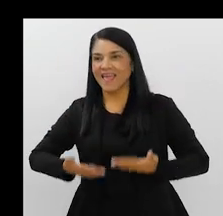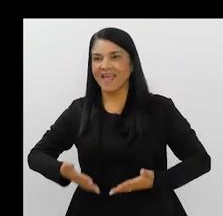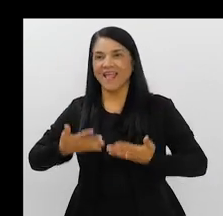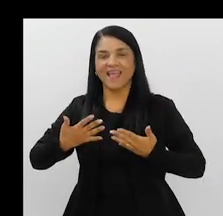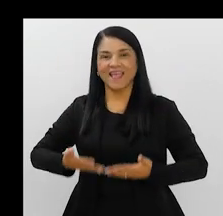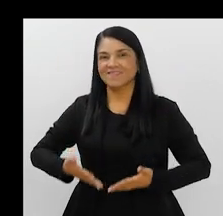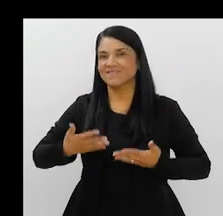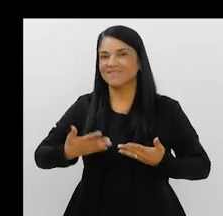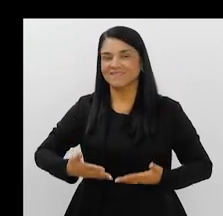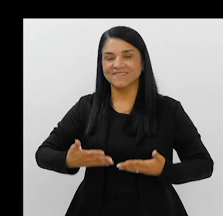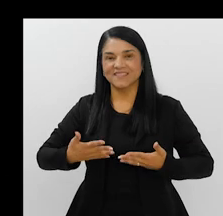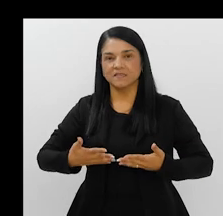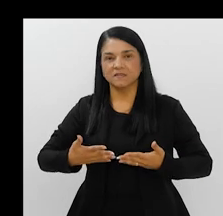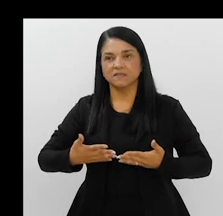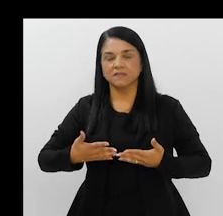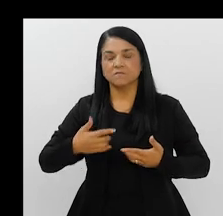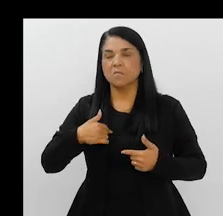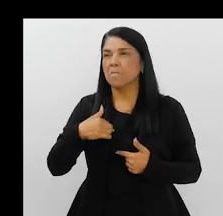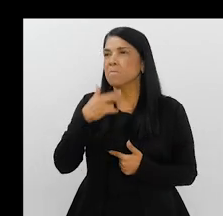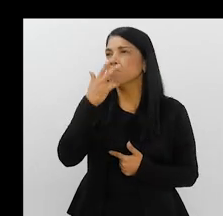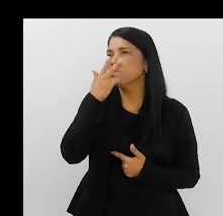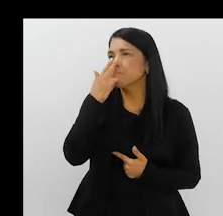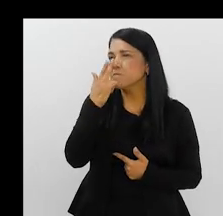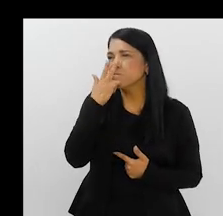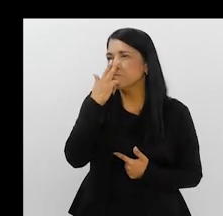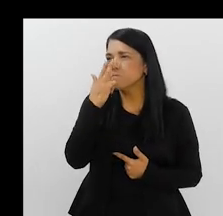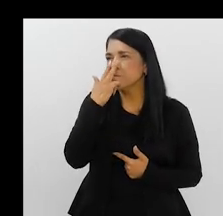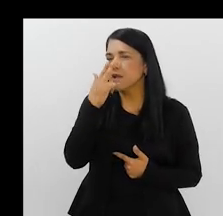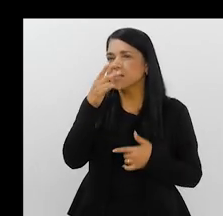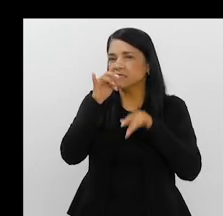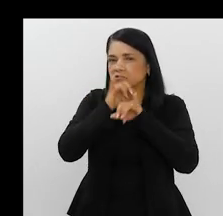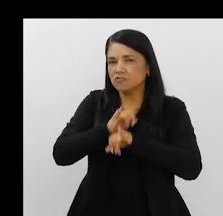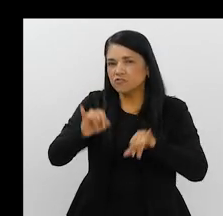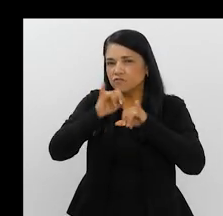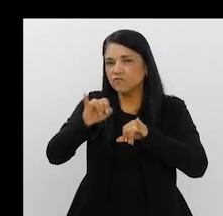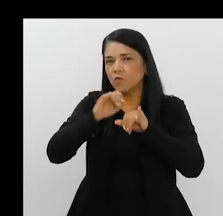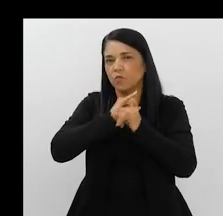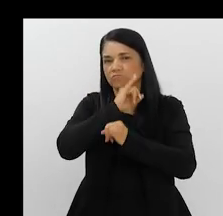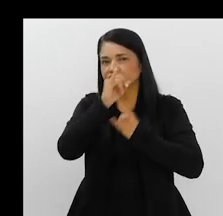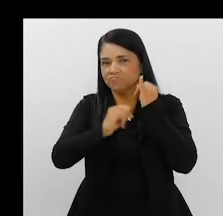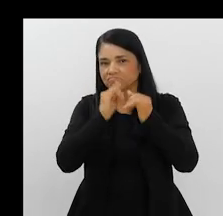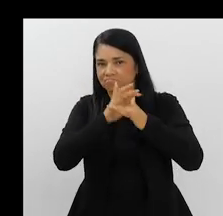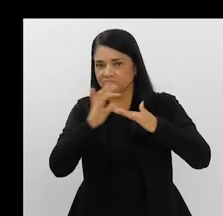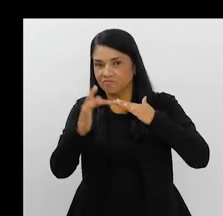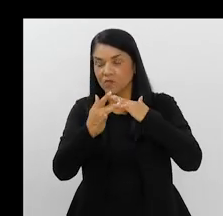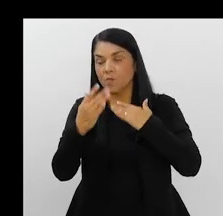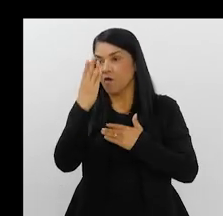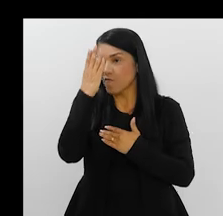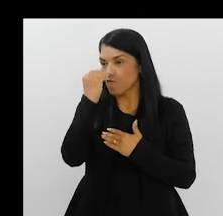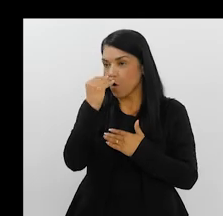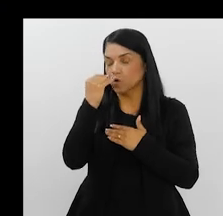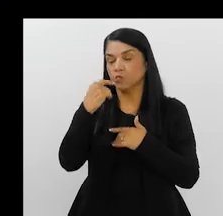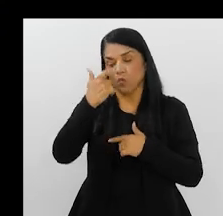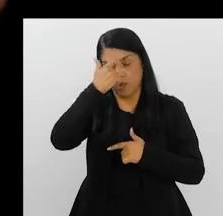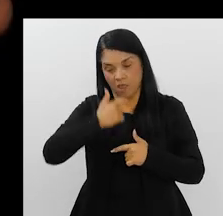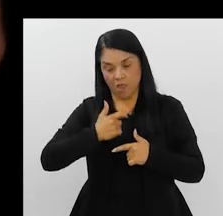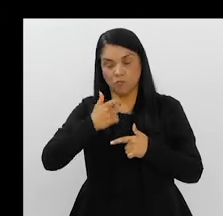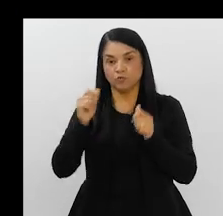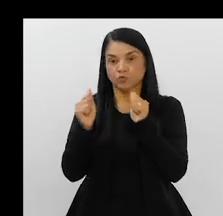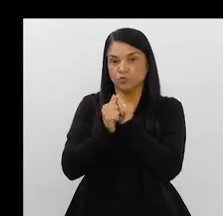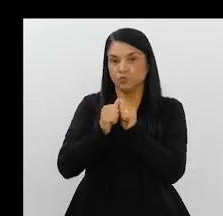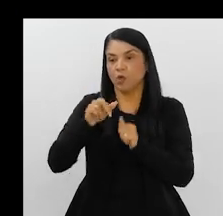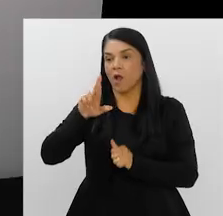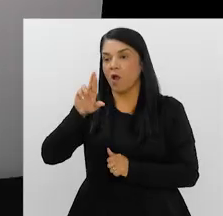Muito mais alegre. Não tinha essa... Porque até me parece que eles divulgaram na rede social aquela uma foto que está eu e Rosa, eu com a bandeira